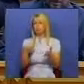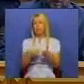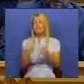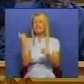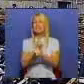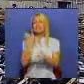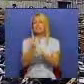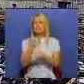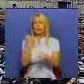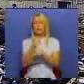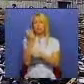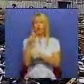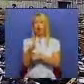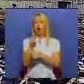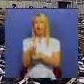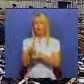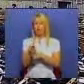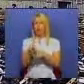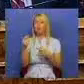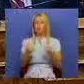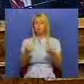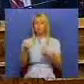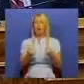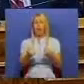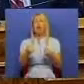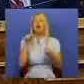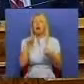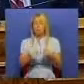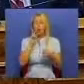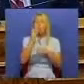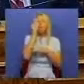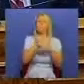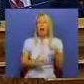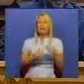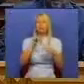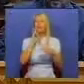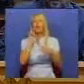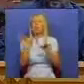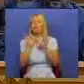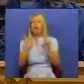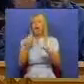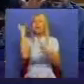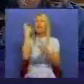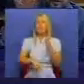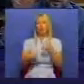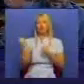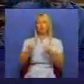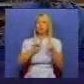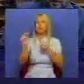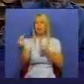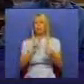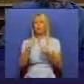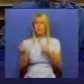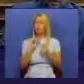rodoviário, que, como disse, é uma parte do imposto de circulação. É certo que ele está no déficit do Estado.